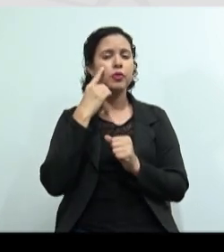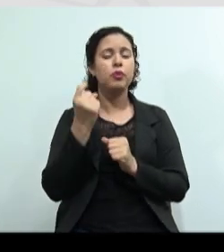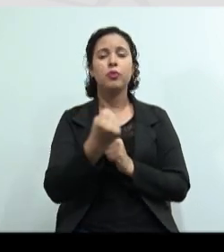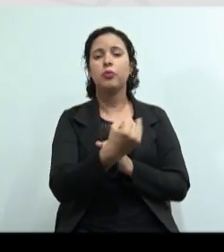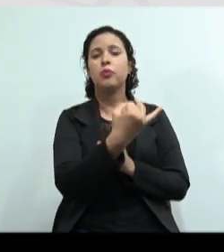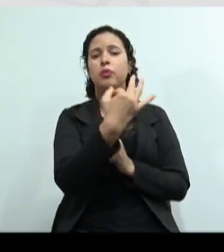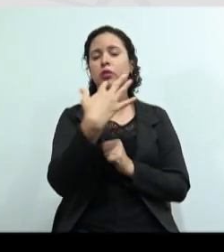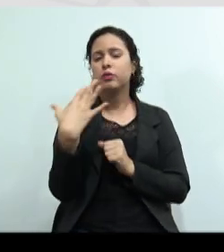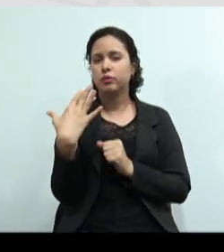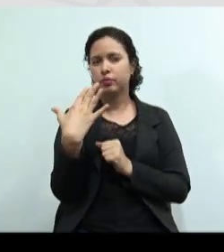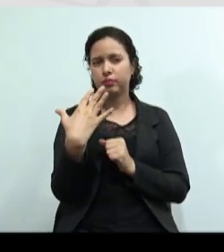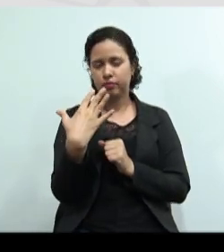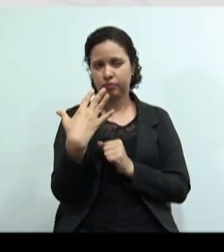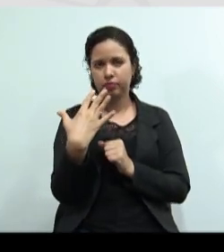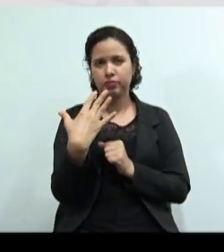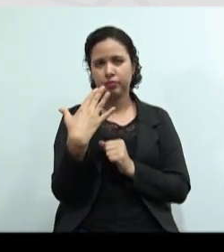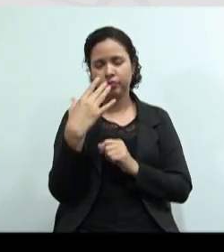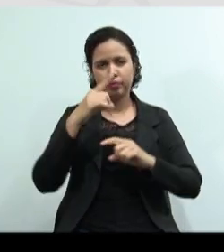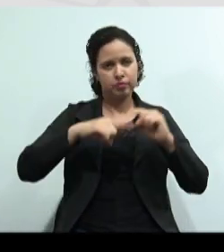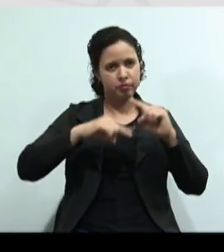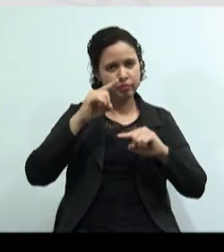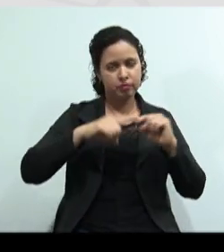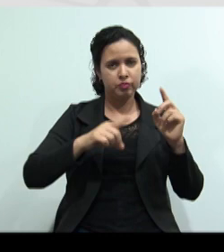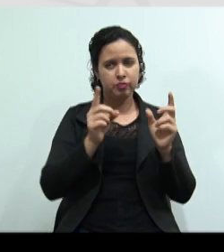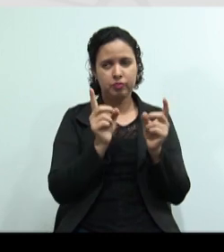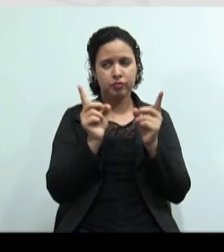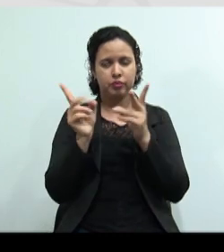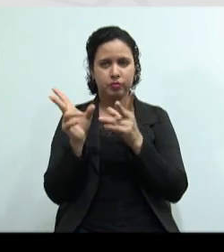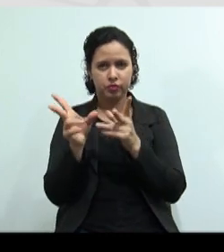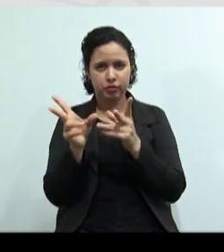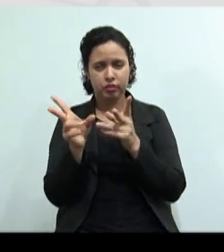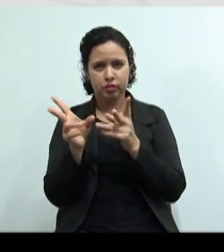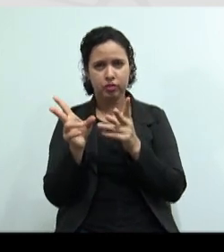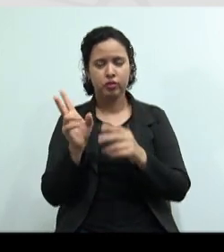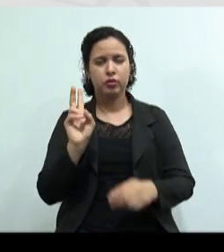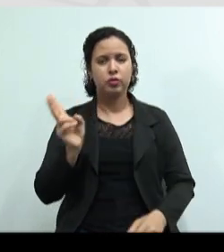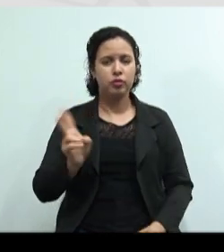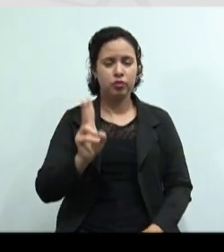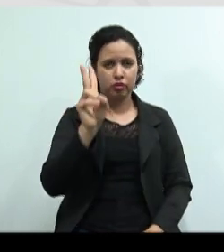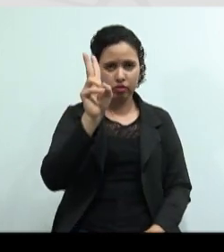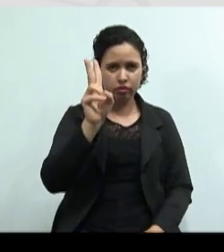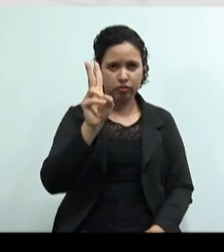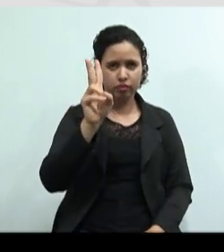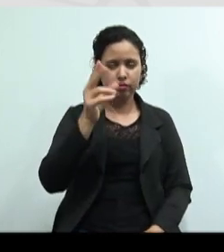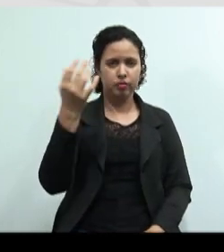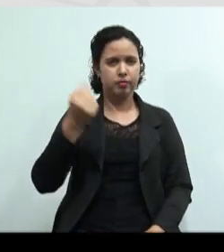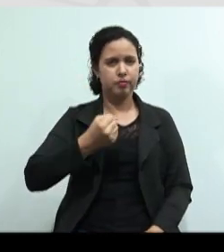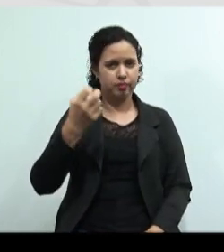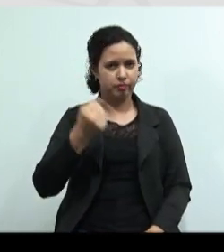vendida no valor de quê? No valor do leite condensado de R$2,50. correto?